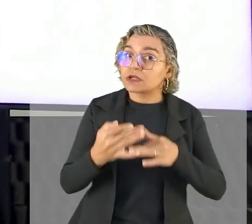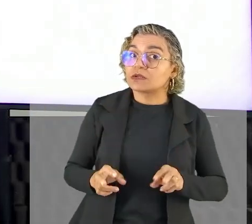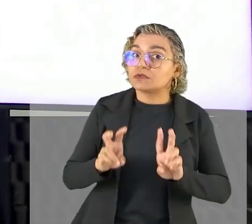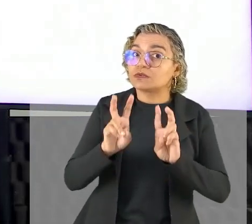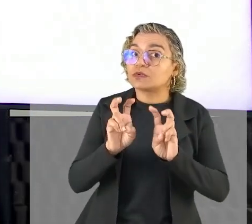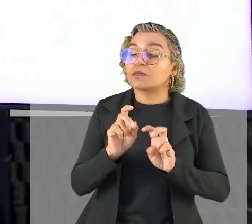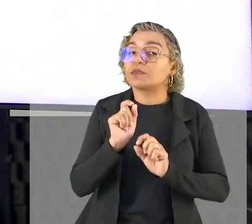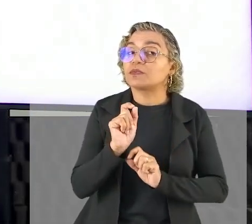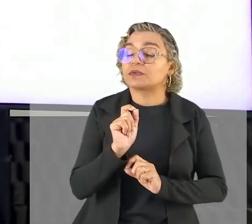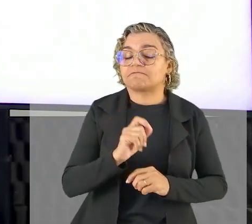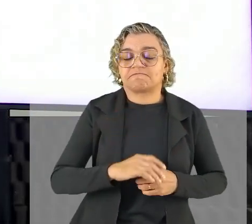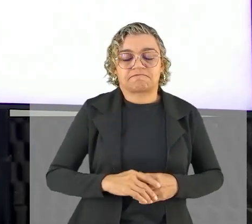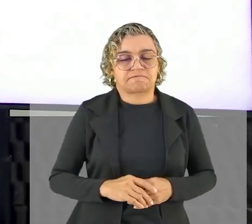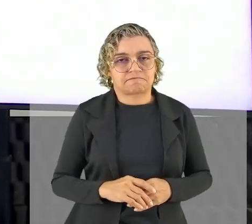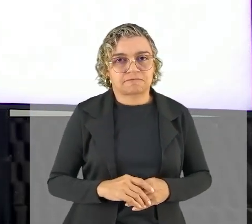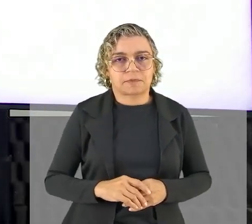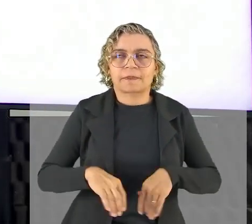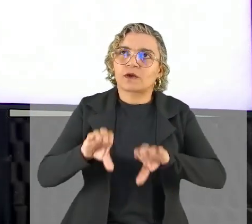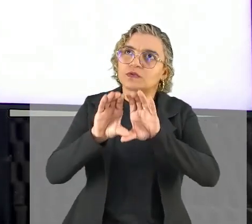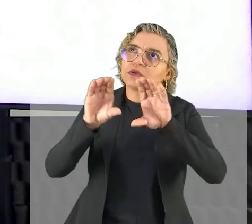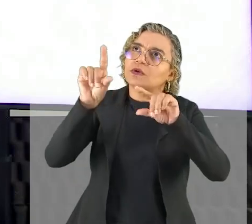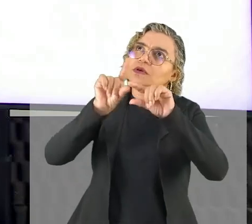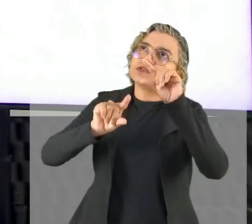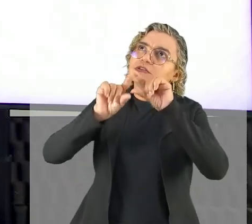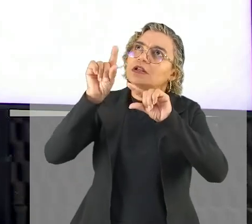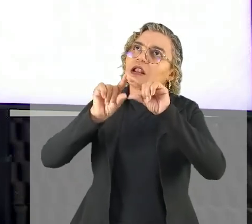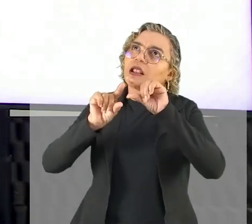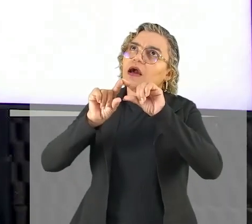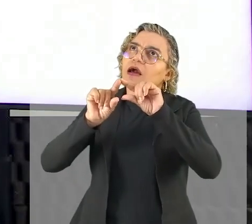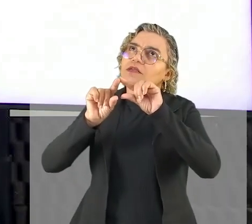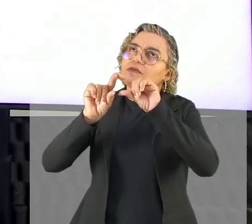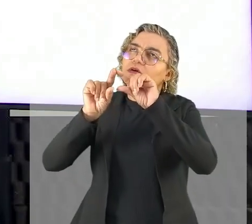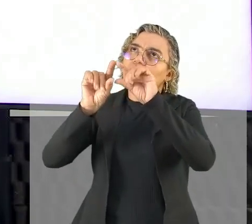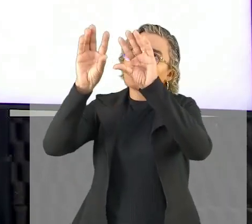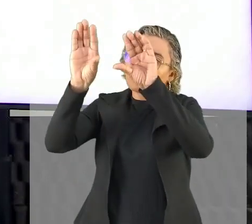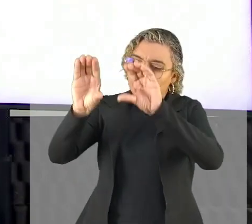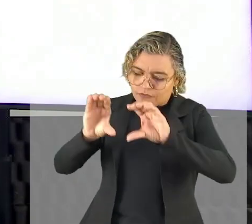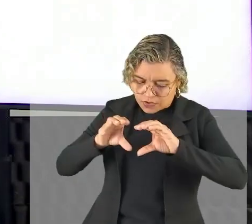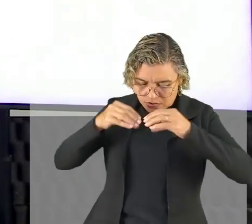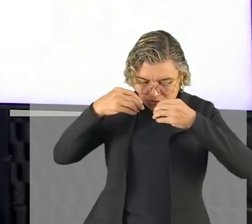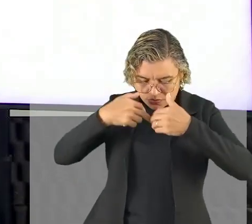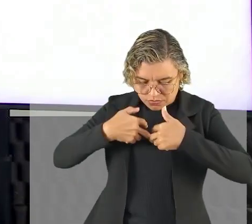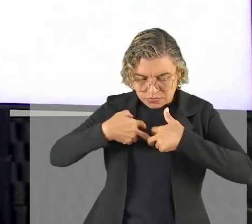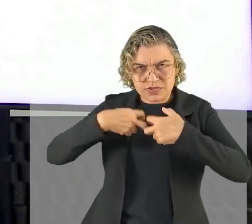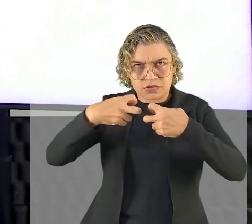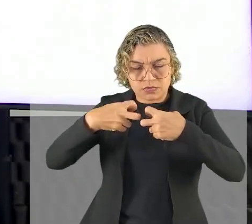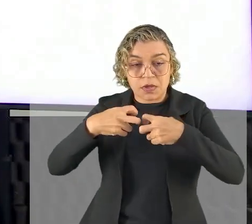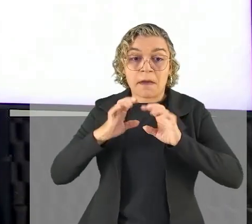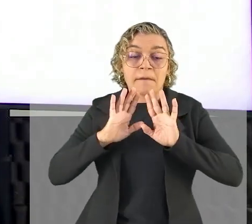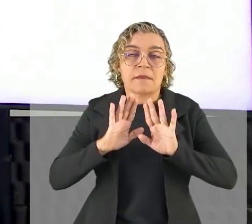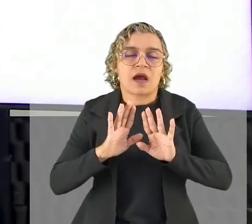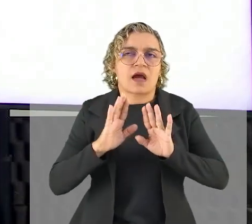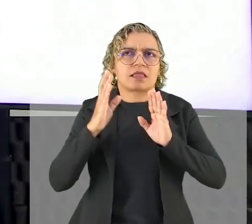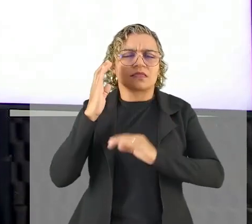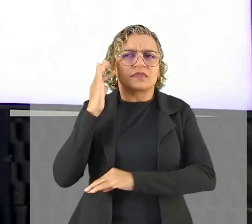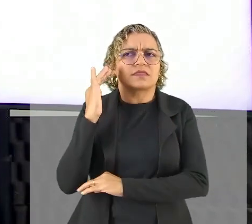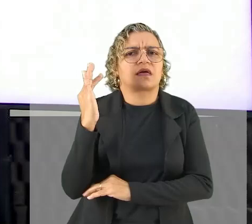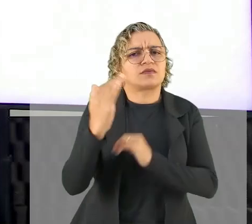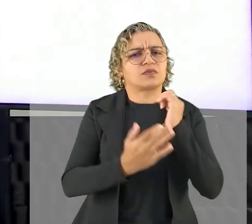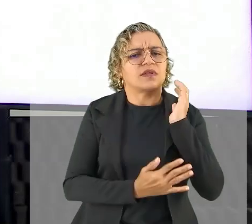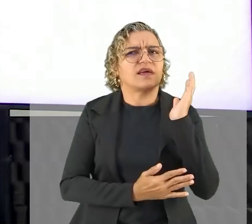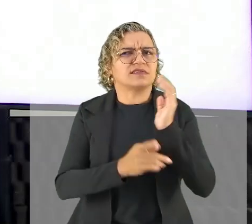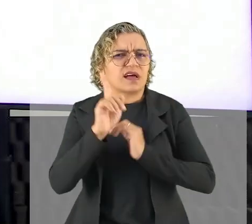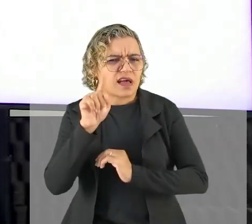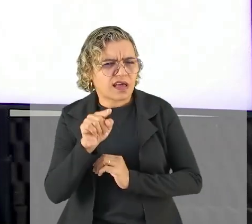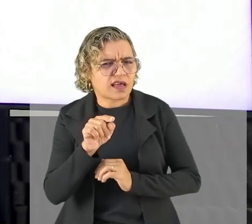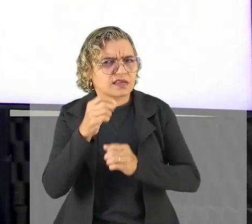sobre o céu estrelado dentro de mim que ele está falando necessariamente da natureza, mas sobre o que o